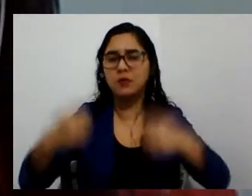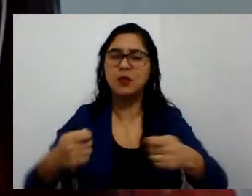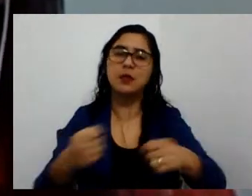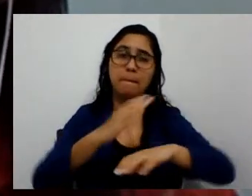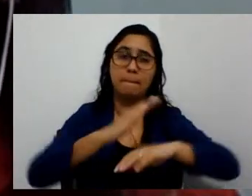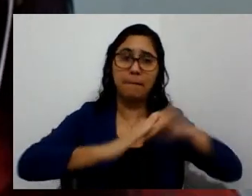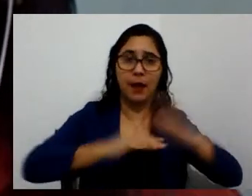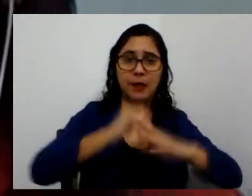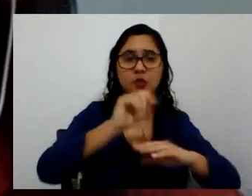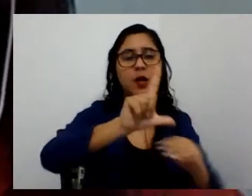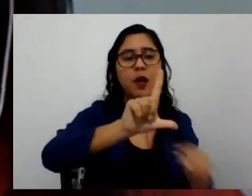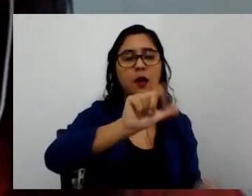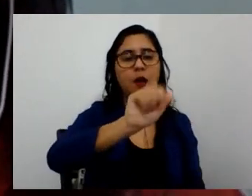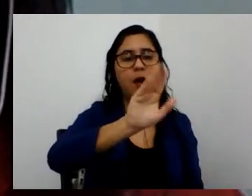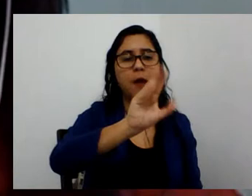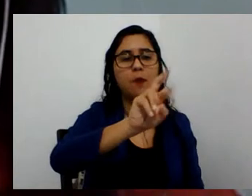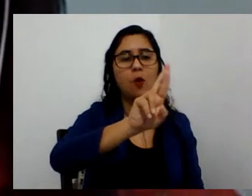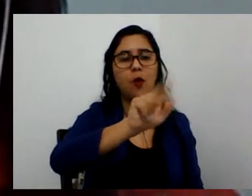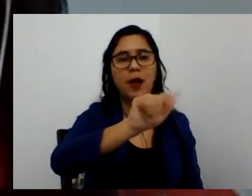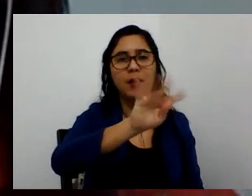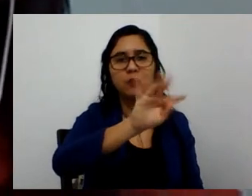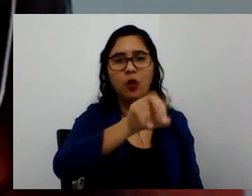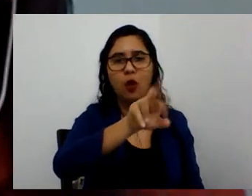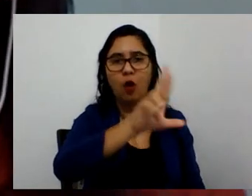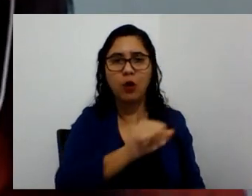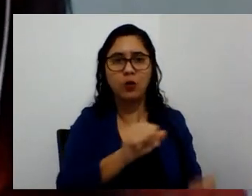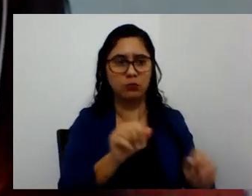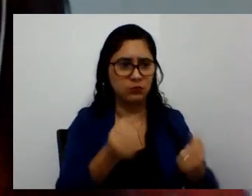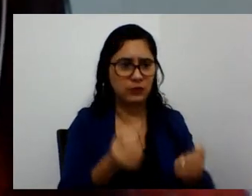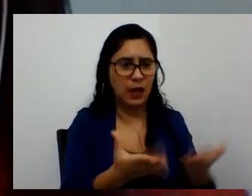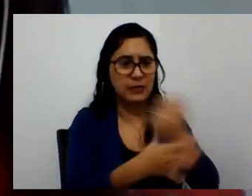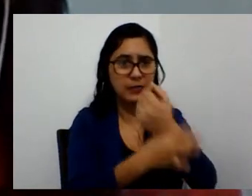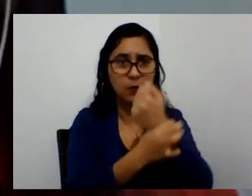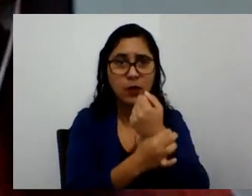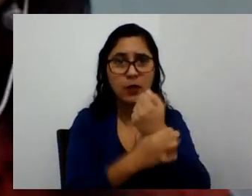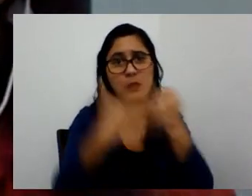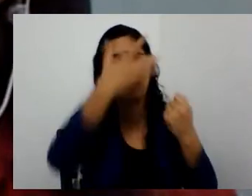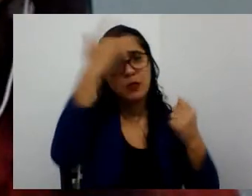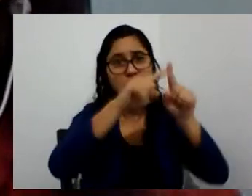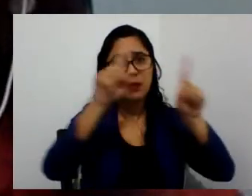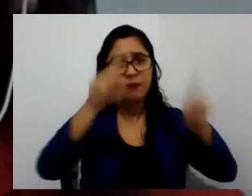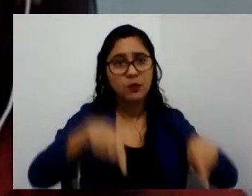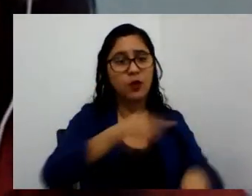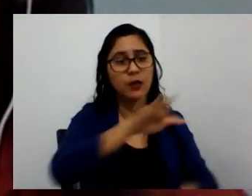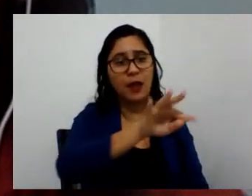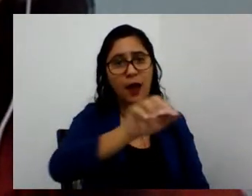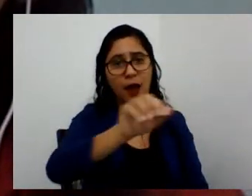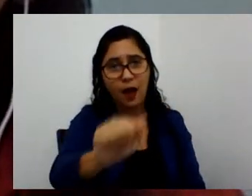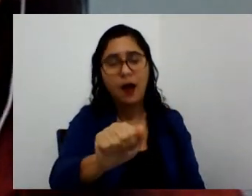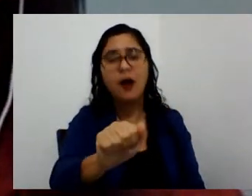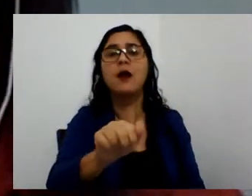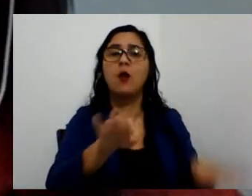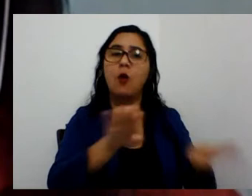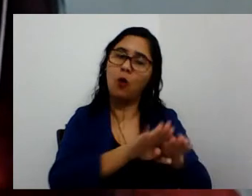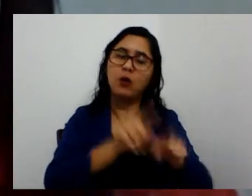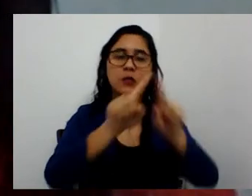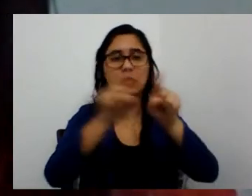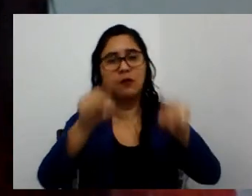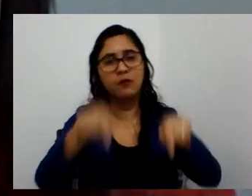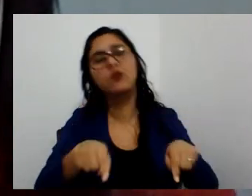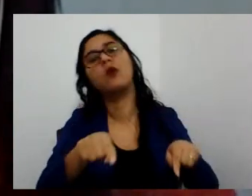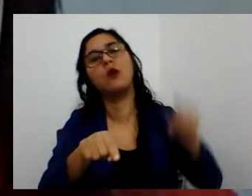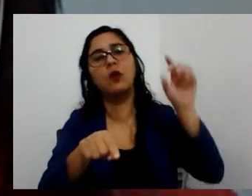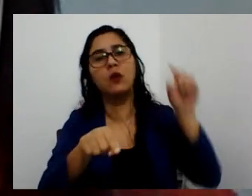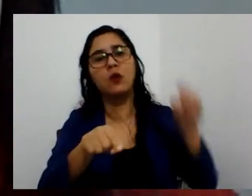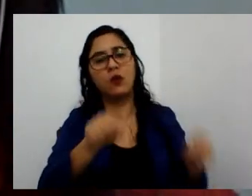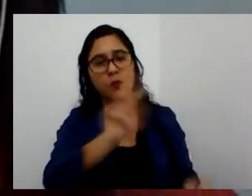laboratório, você levando biossegurança para que os seus servidores técnicos administrativos, seus servidores docentes e